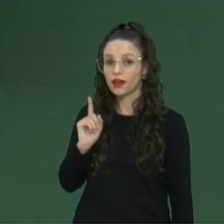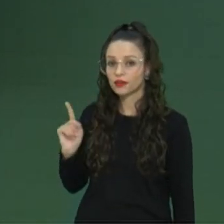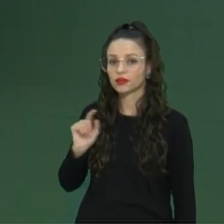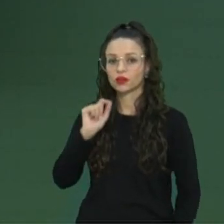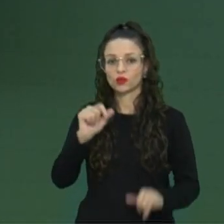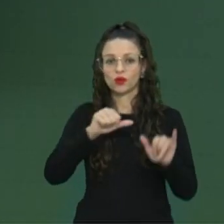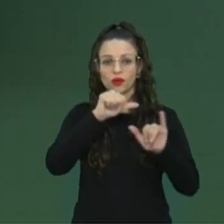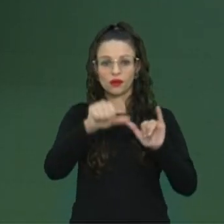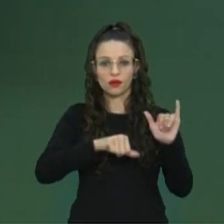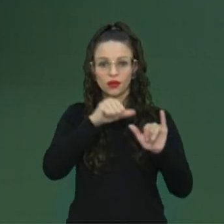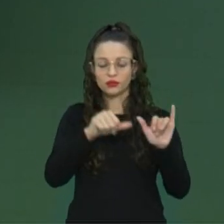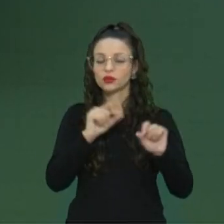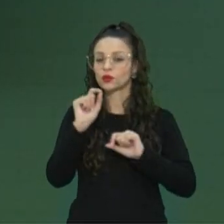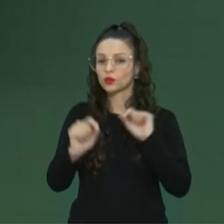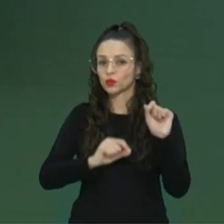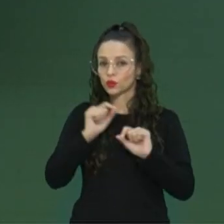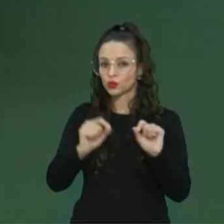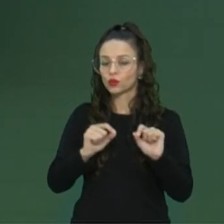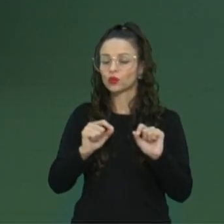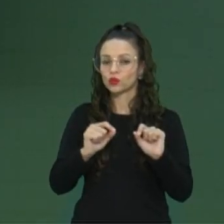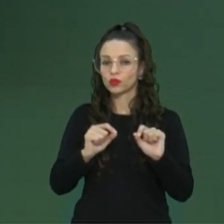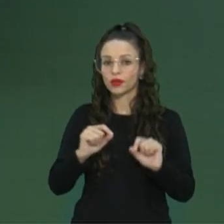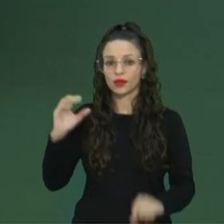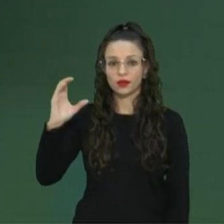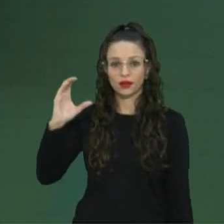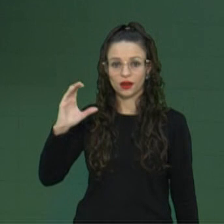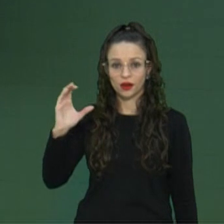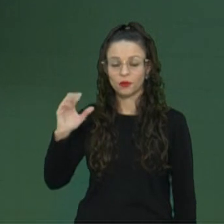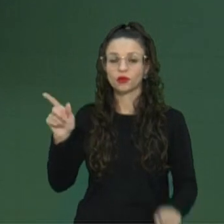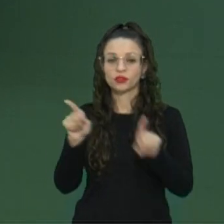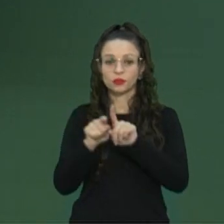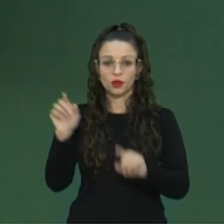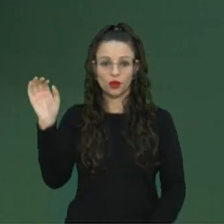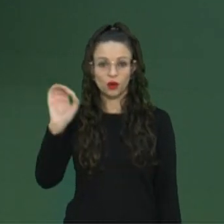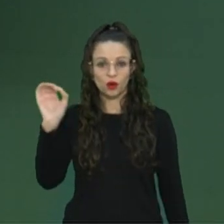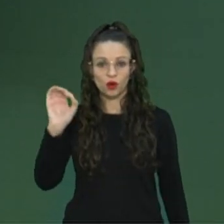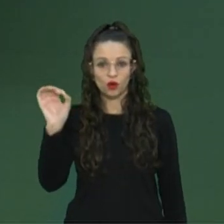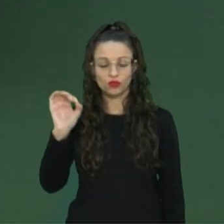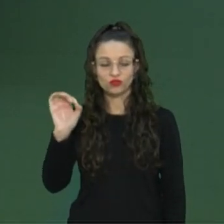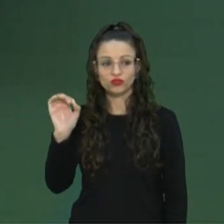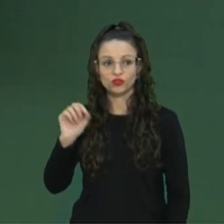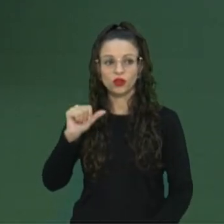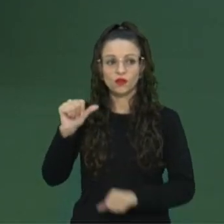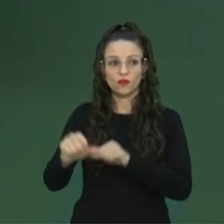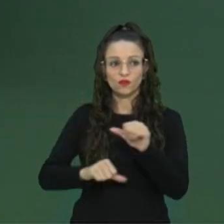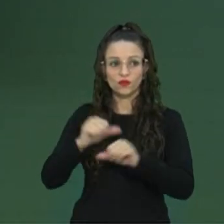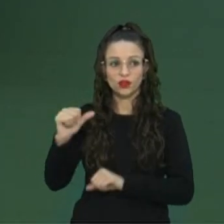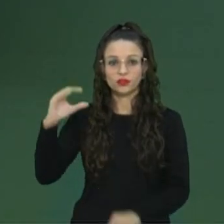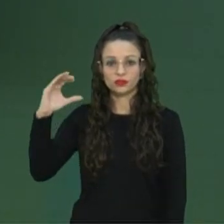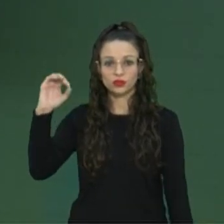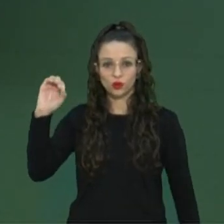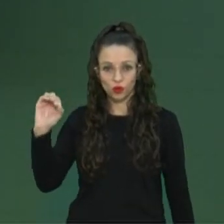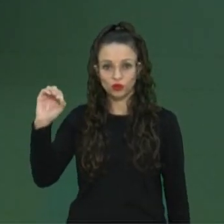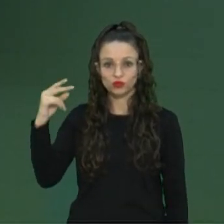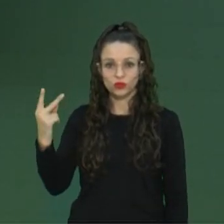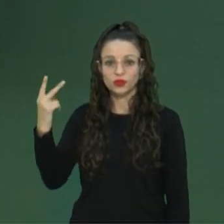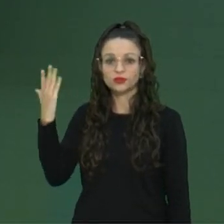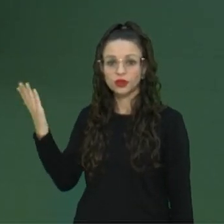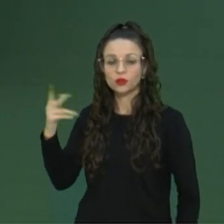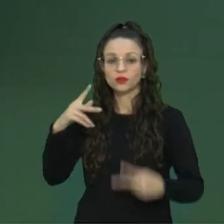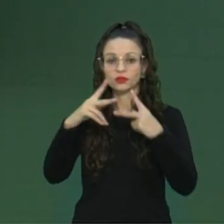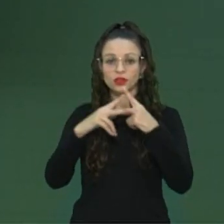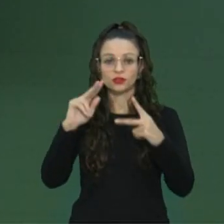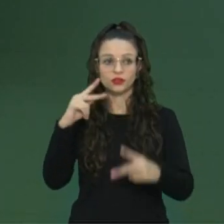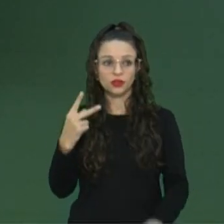uma reação onde a gente tem o carbono e o oxigênio virando o dióxido de carbono. E aí o ΔH é